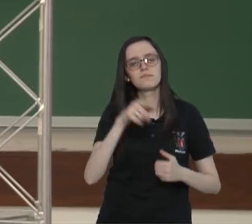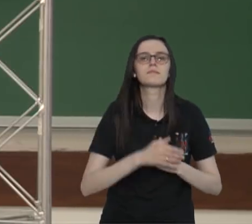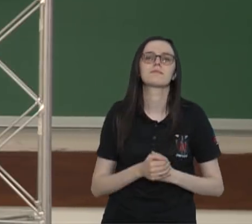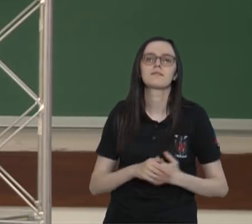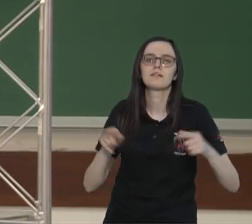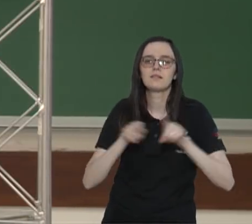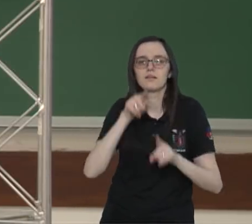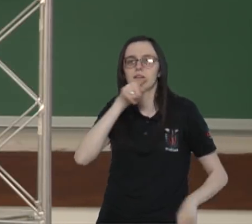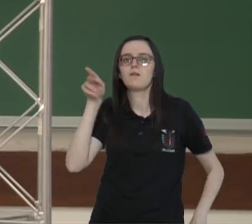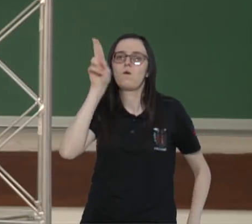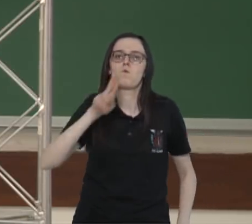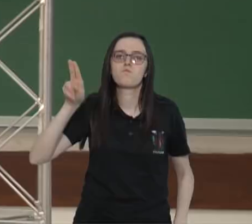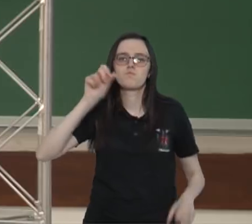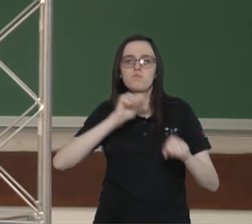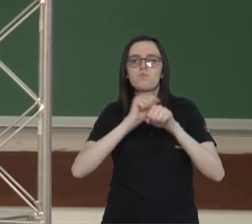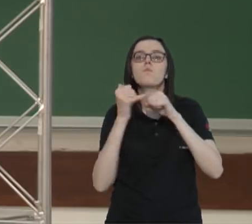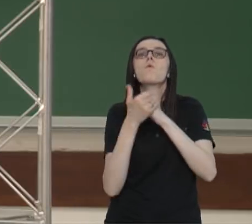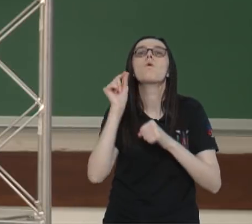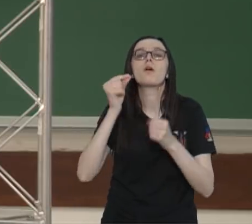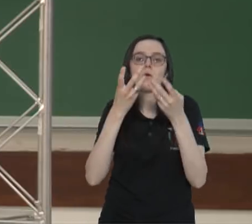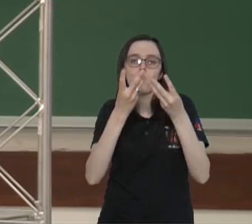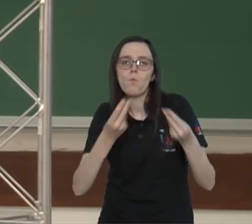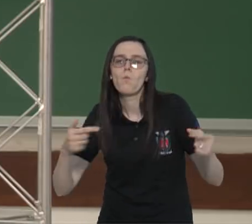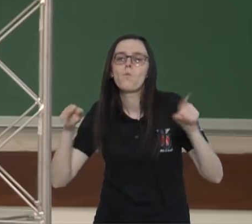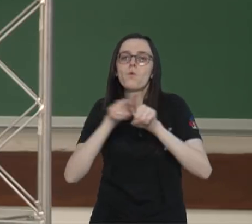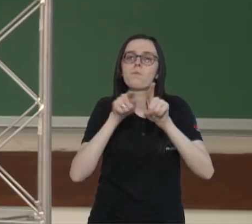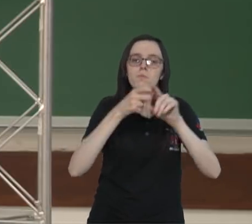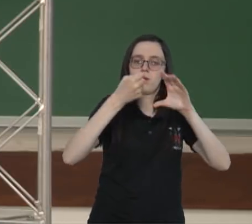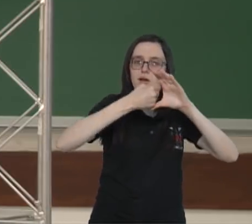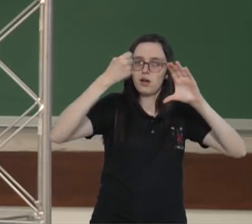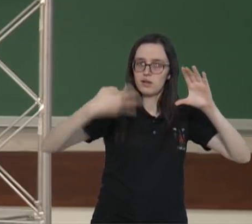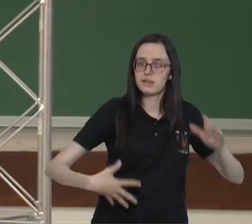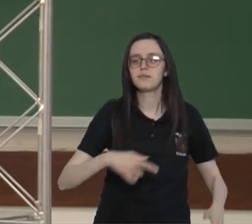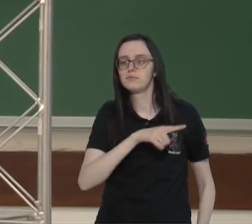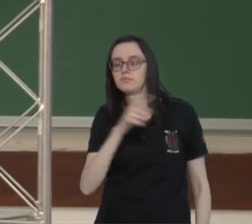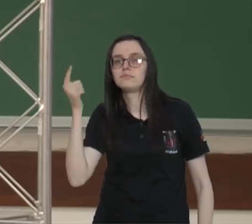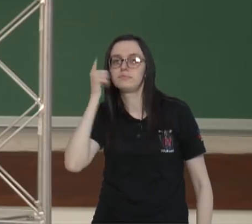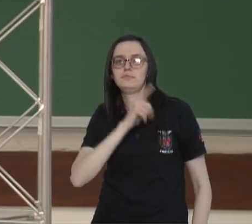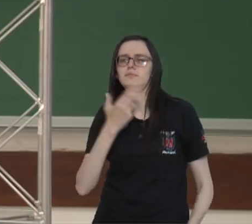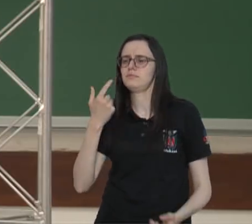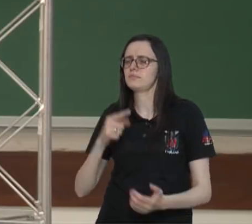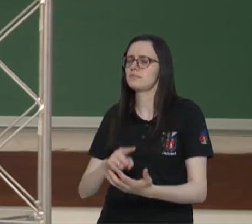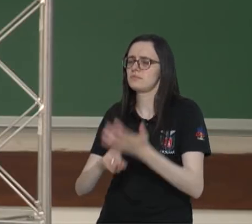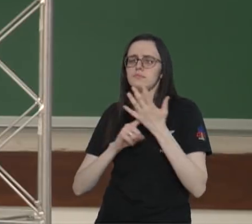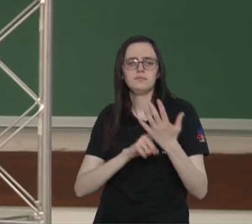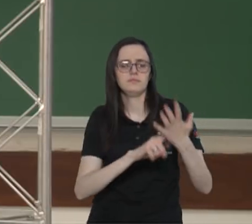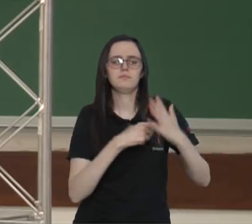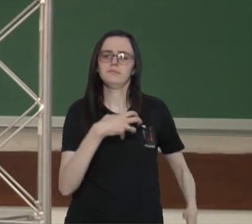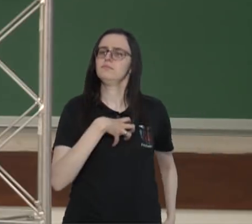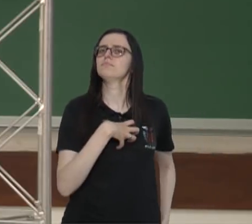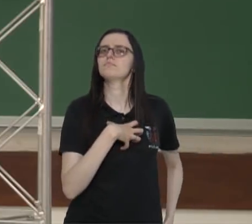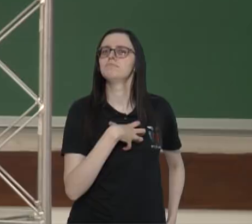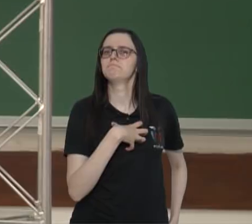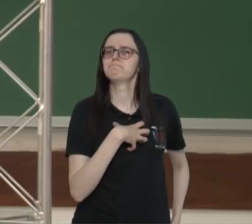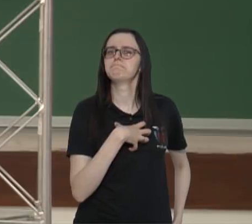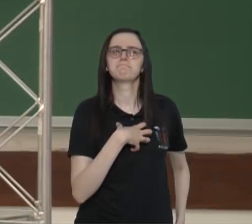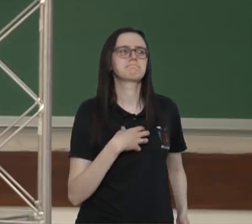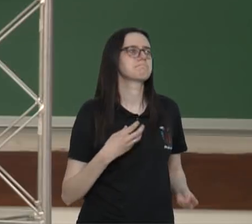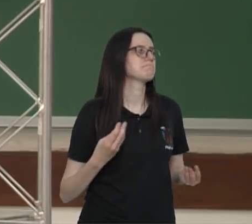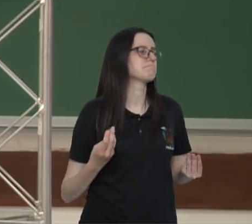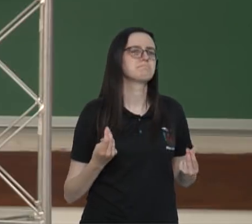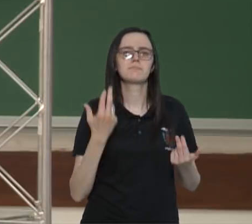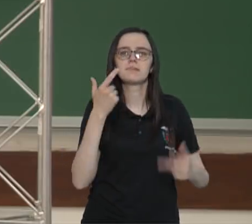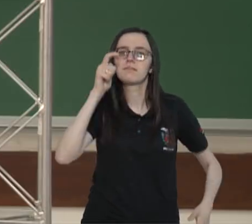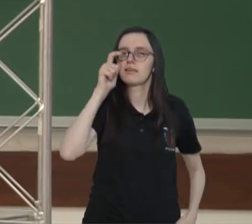e você usa o adjetivo para que essas qualidades e essas características surtam uma certa,